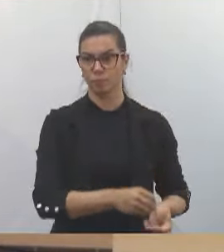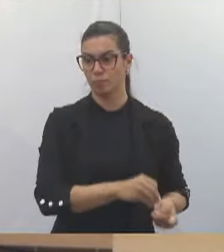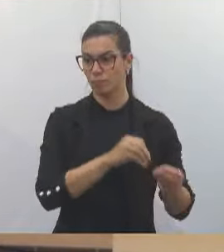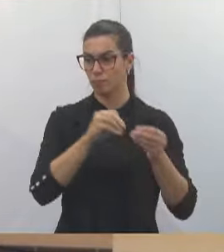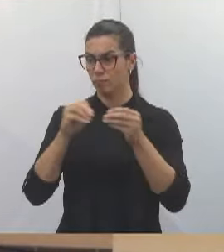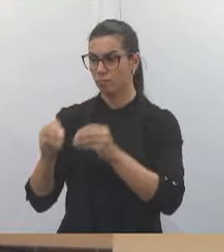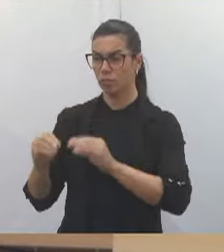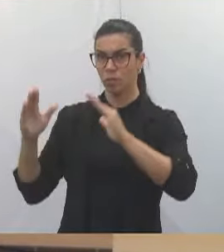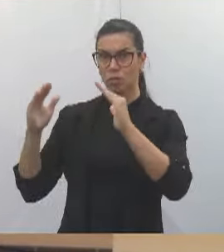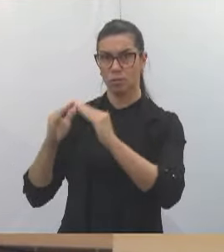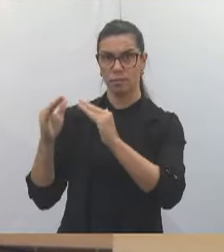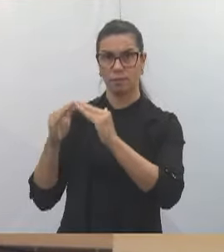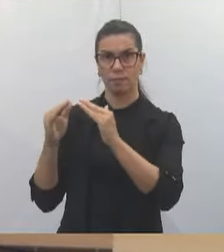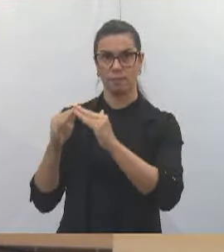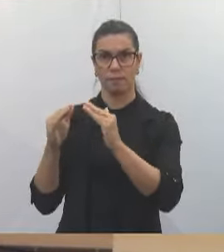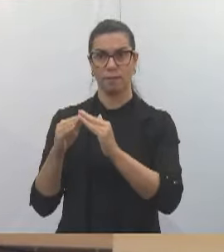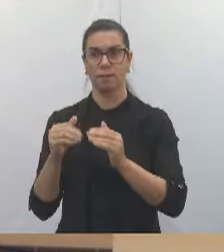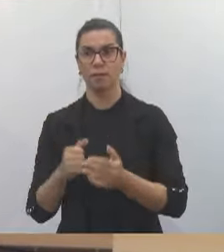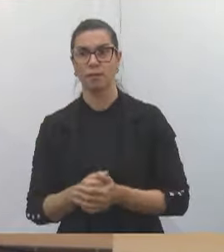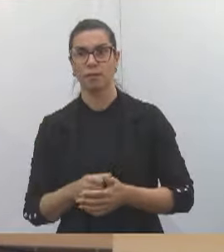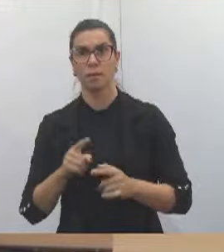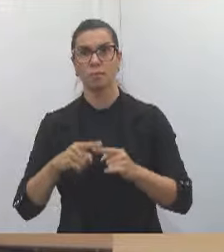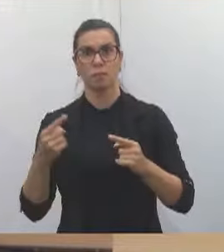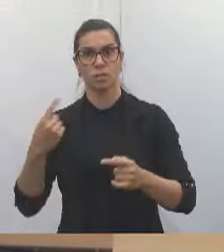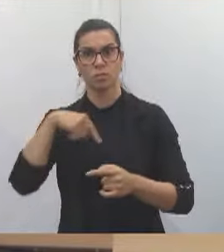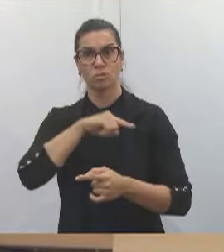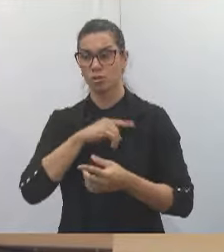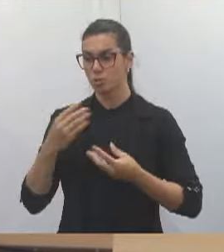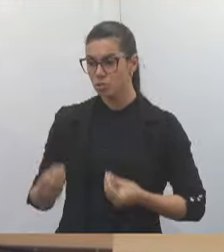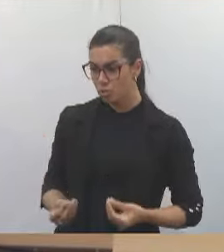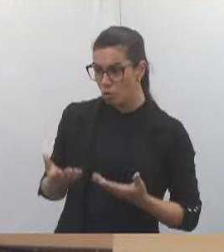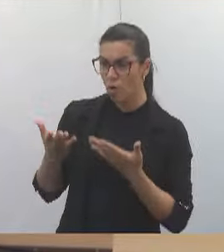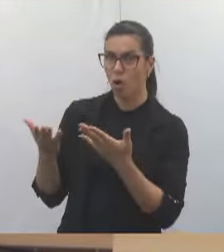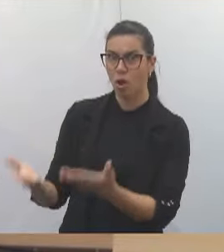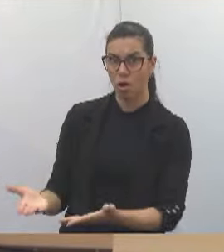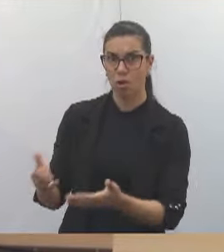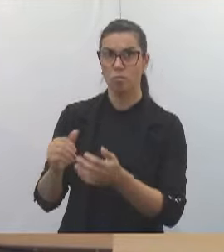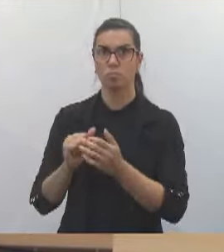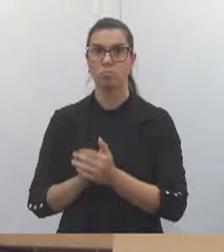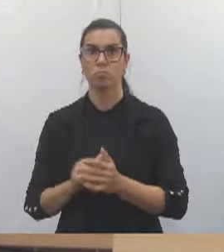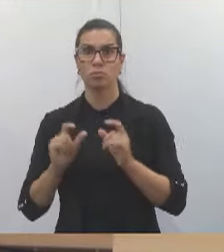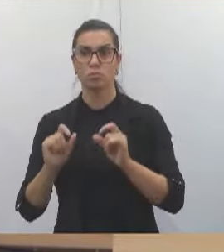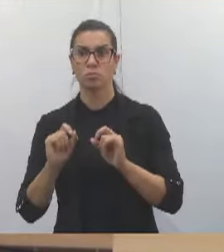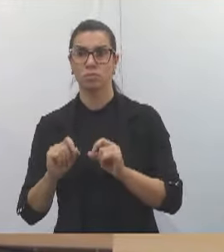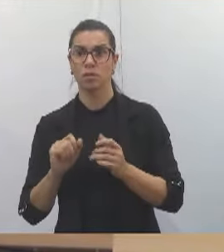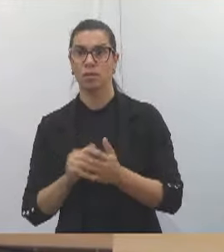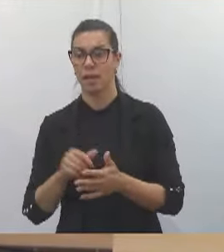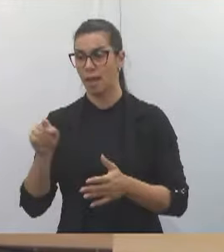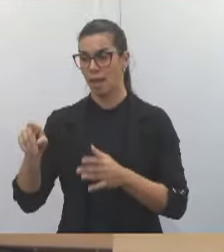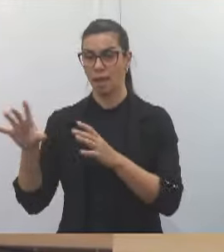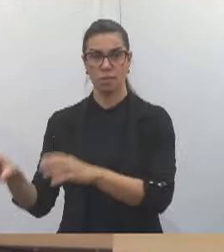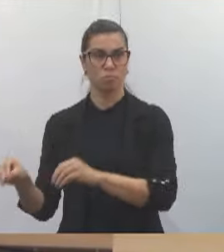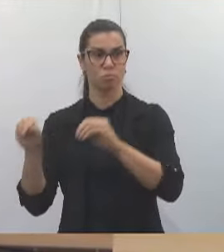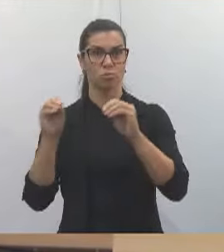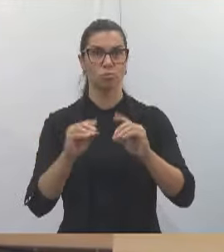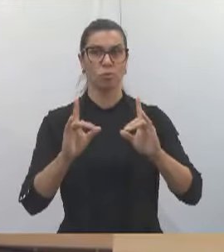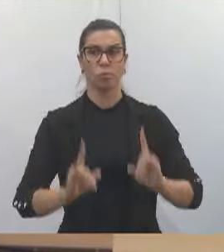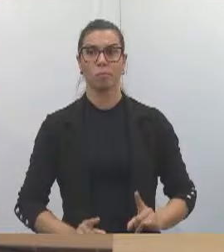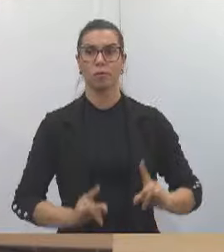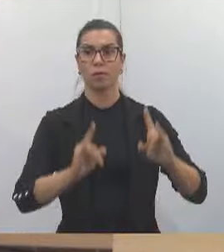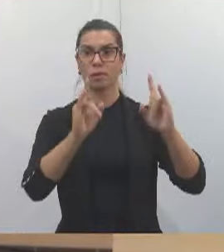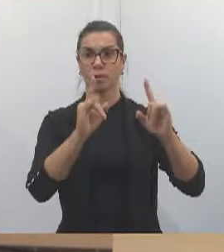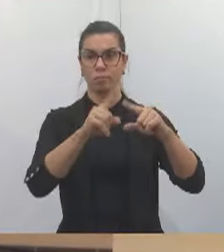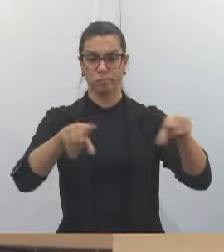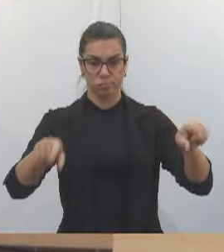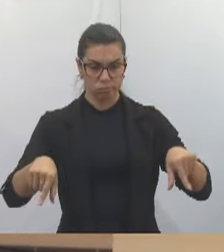adotou o filhote dela e nós doamos para ela. E agora ela está doando, sabe por quê? Porque ela mudou para apartamento e os animais ficam morando